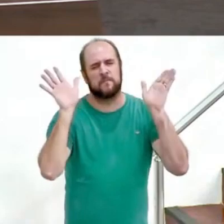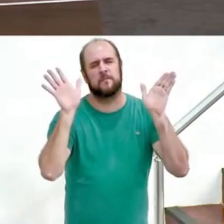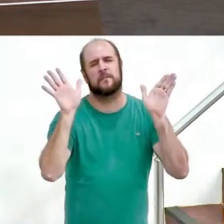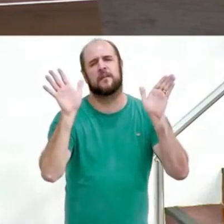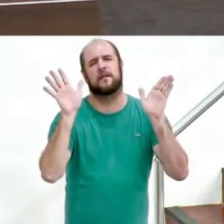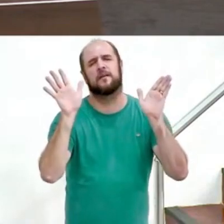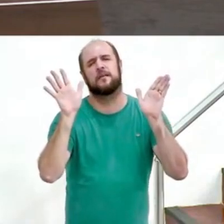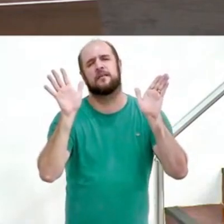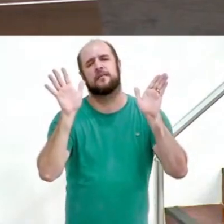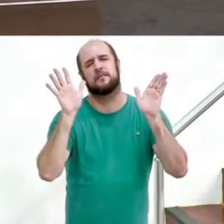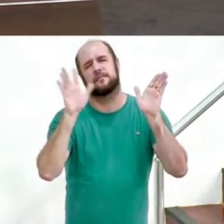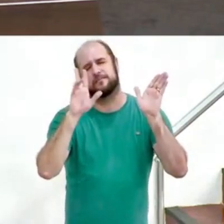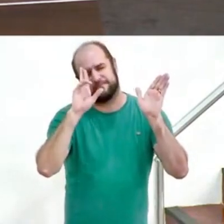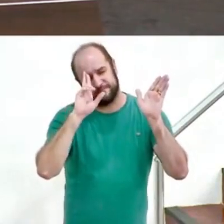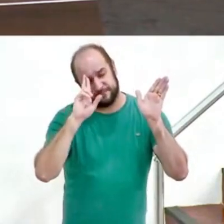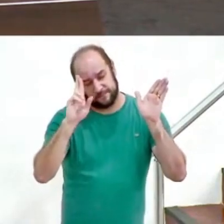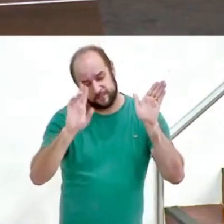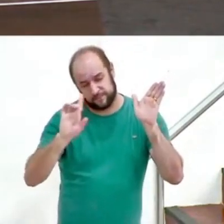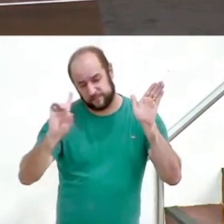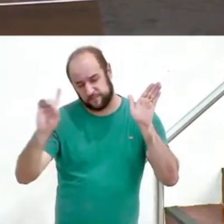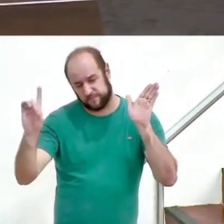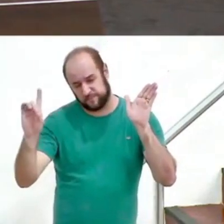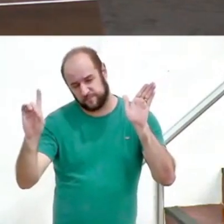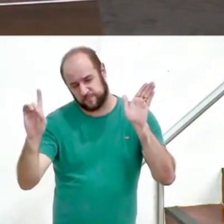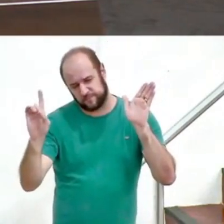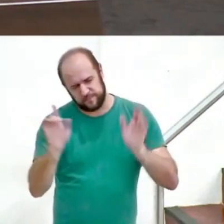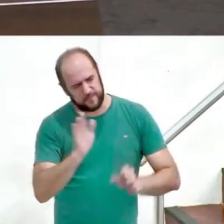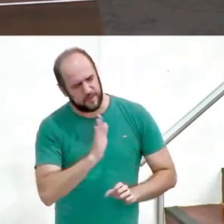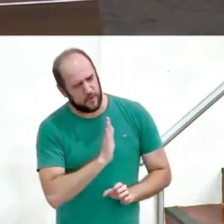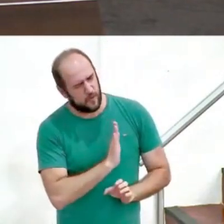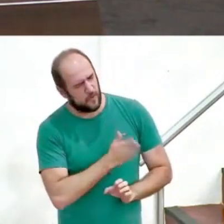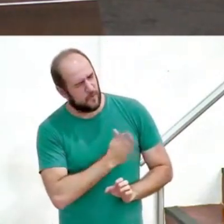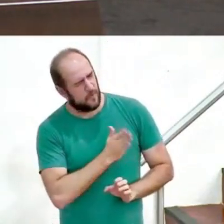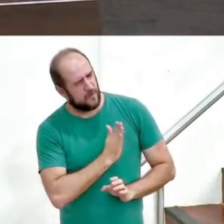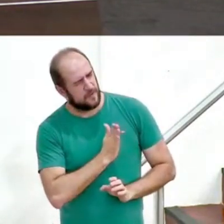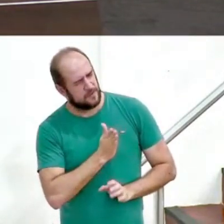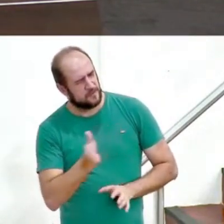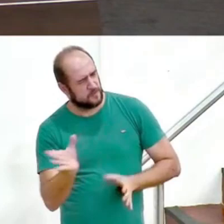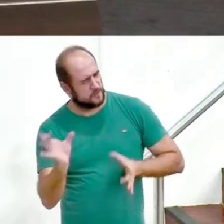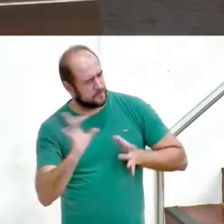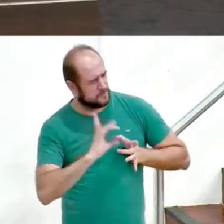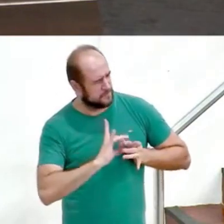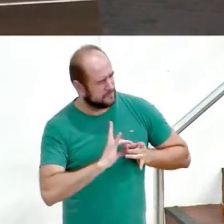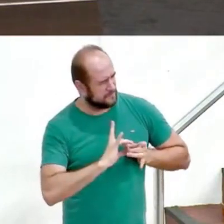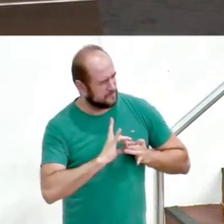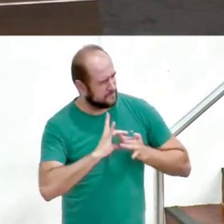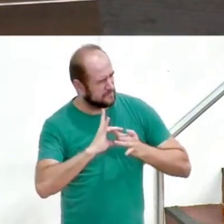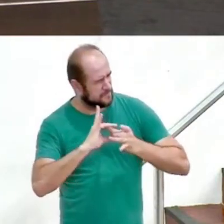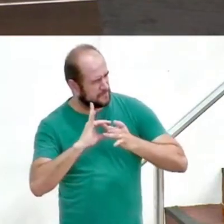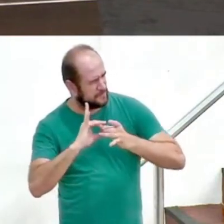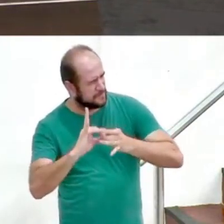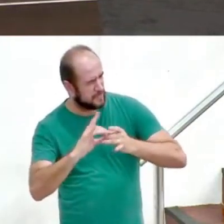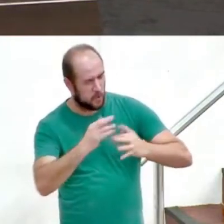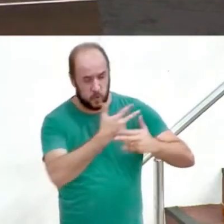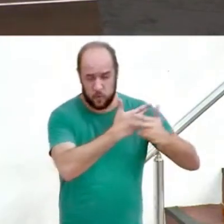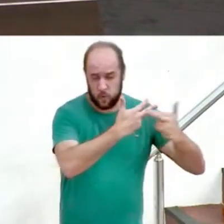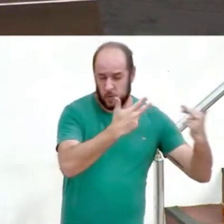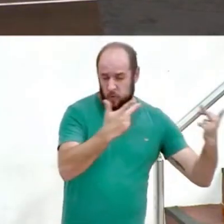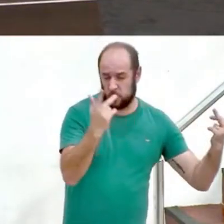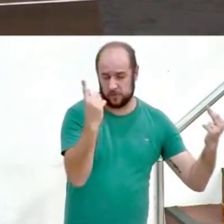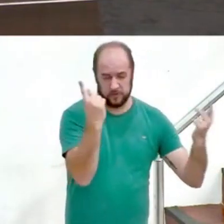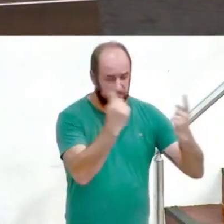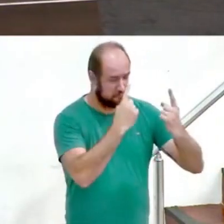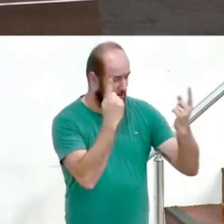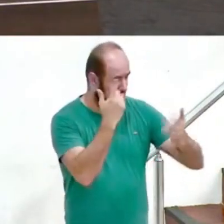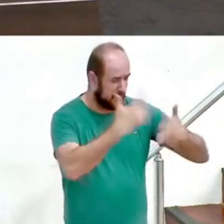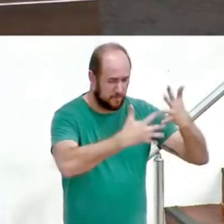Senhor Deus cative os nossos corações das distrações que nos levam desse